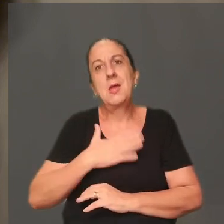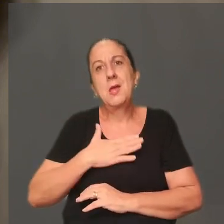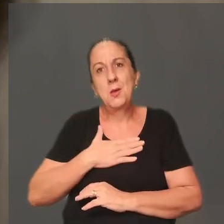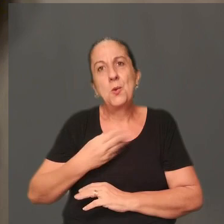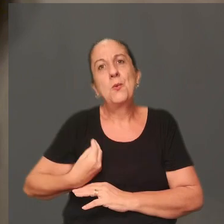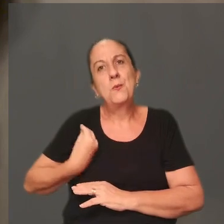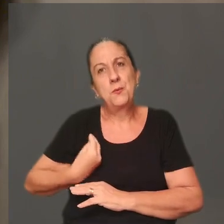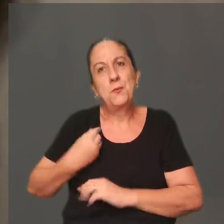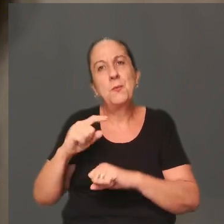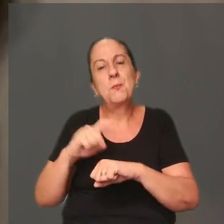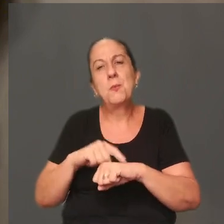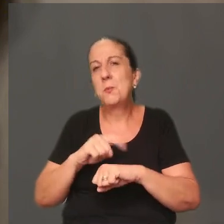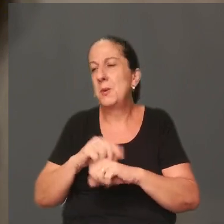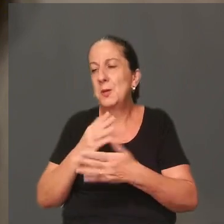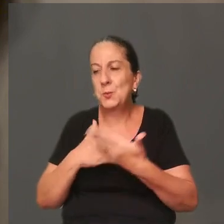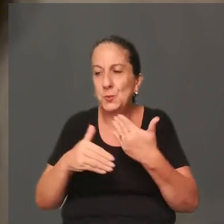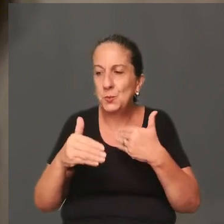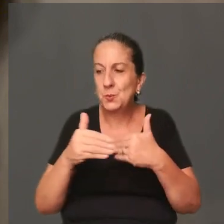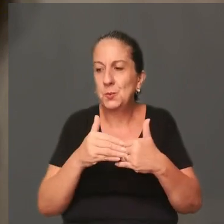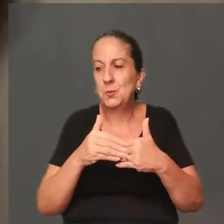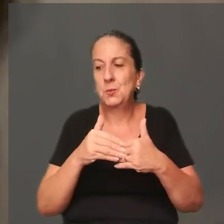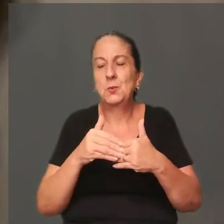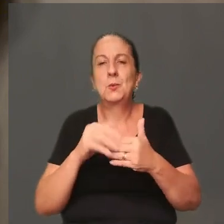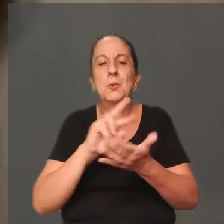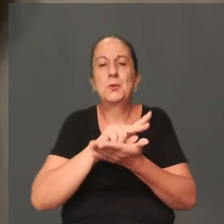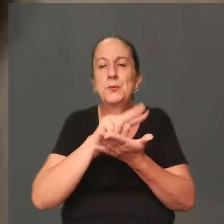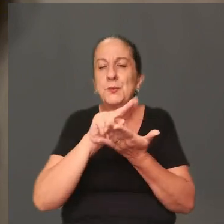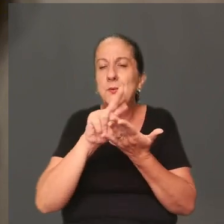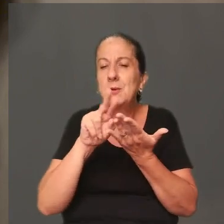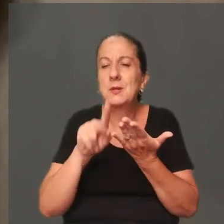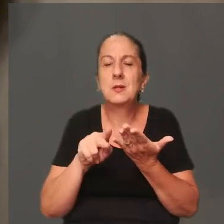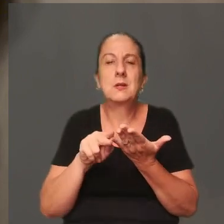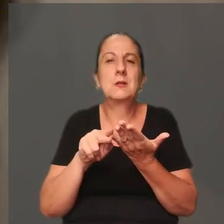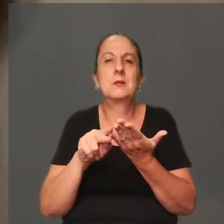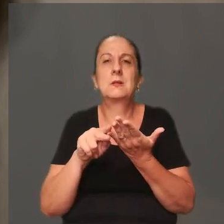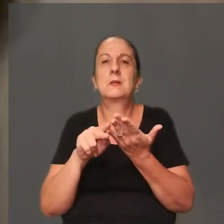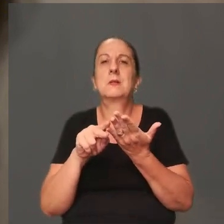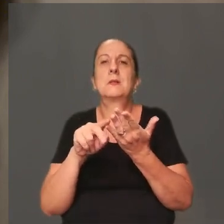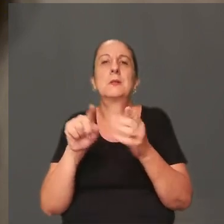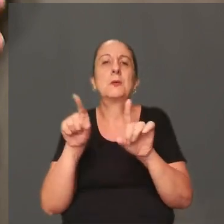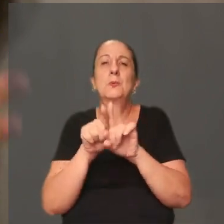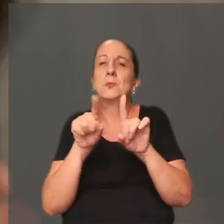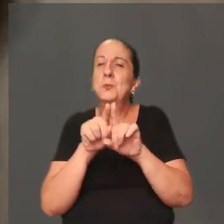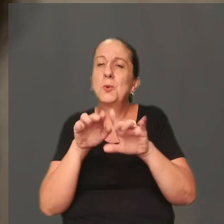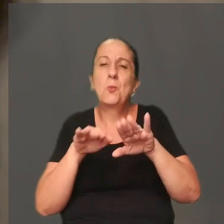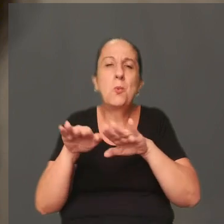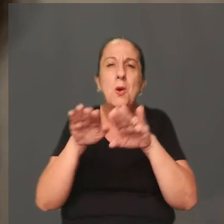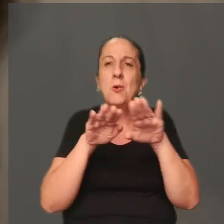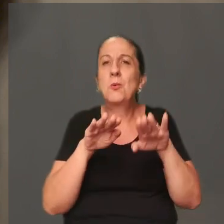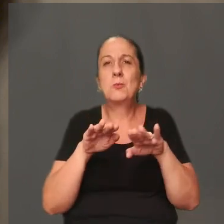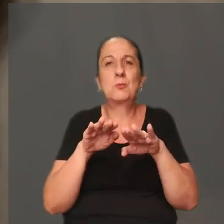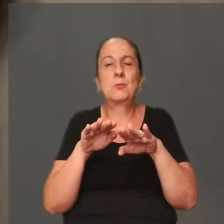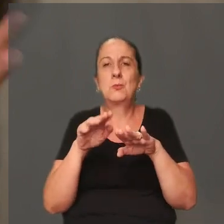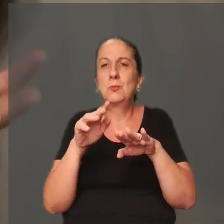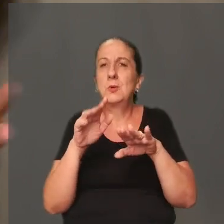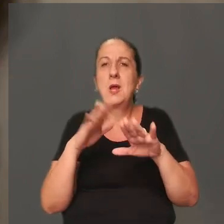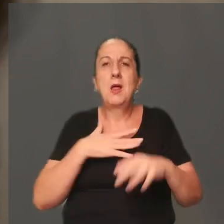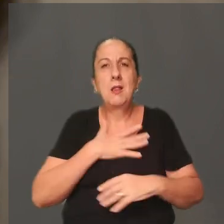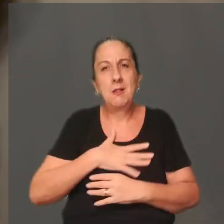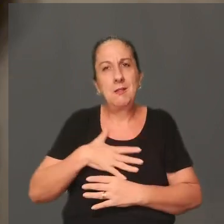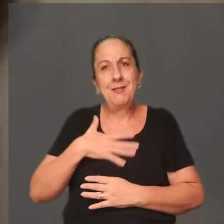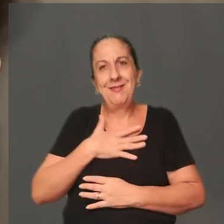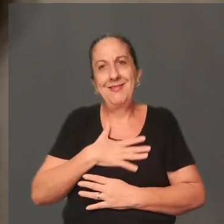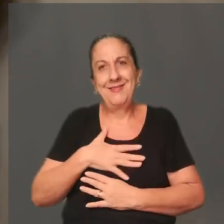eu vivi esses momentos todos, com as divergências, com as convergências, com